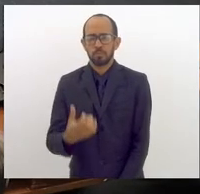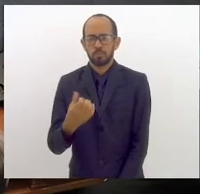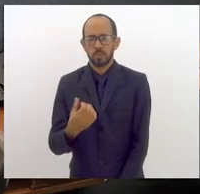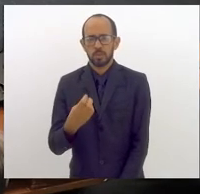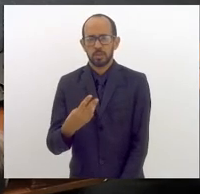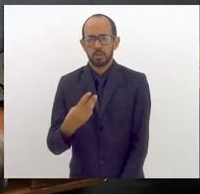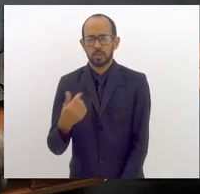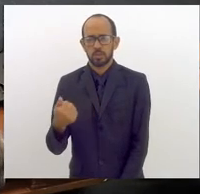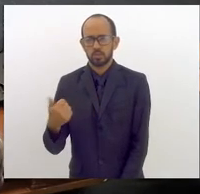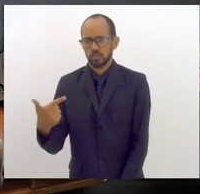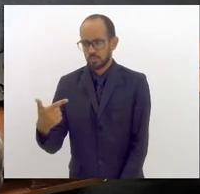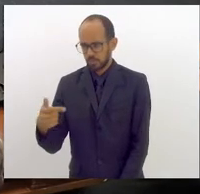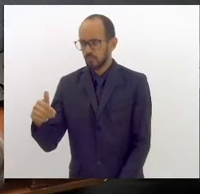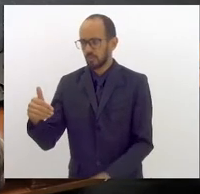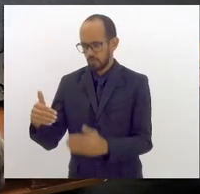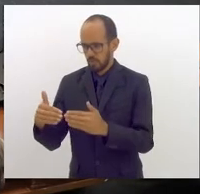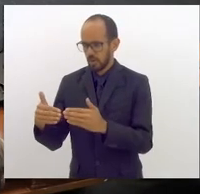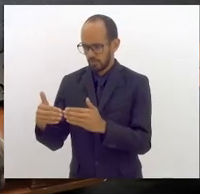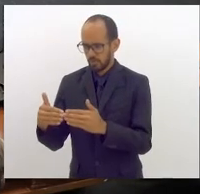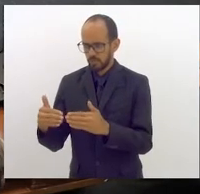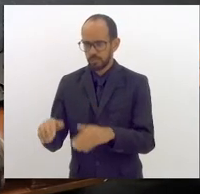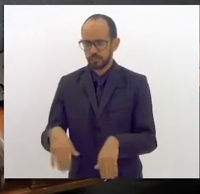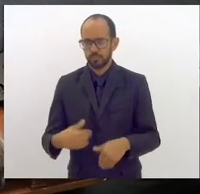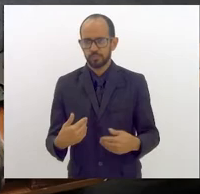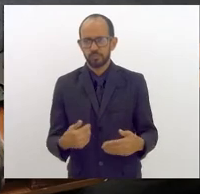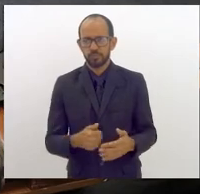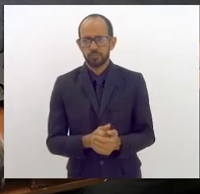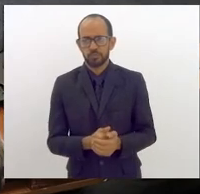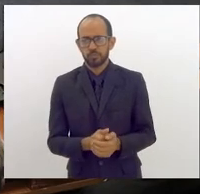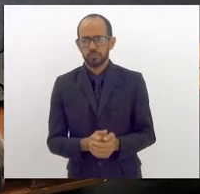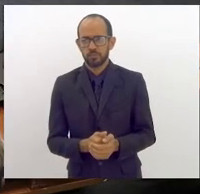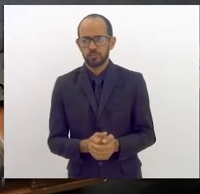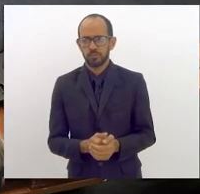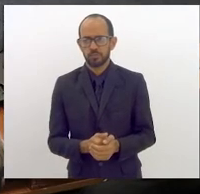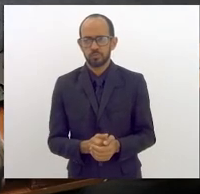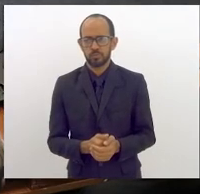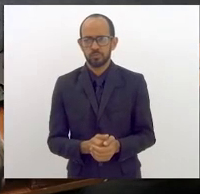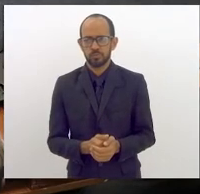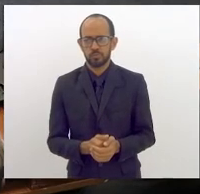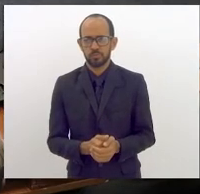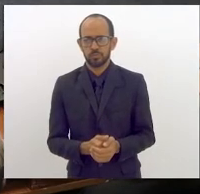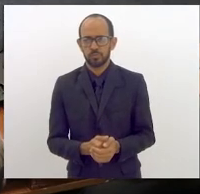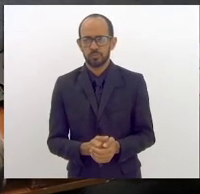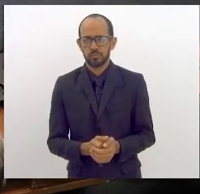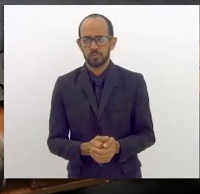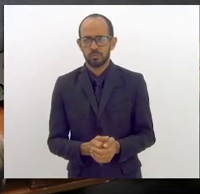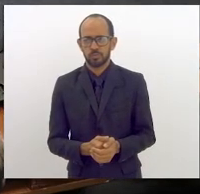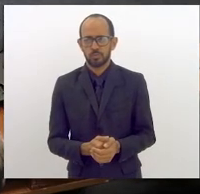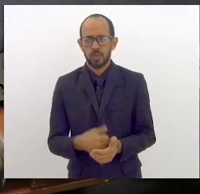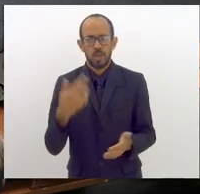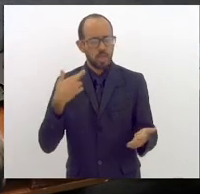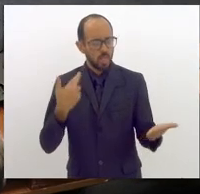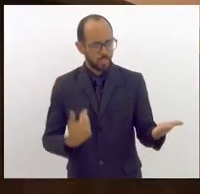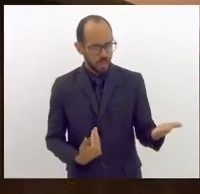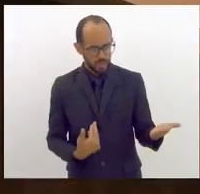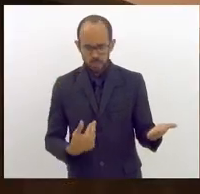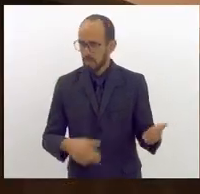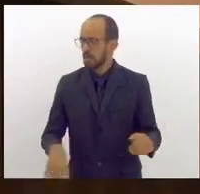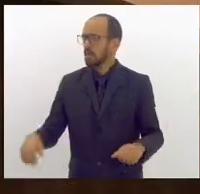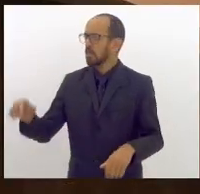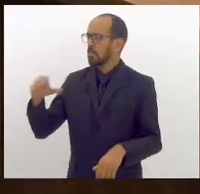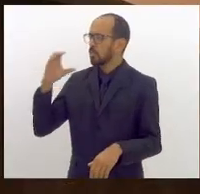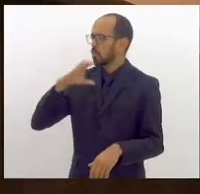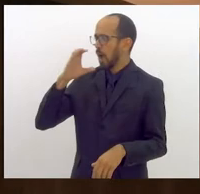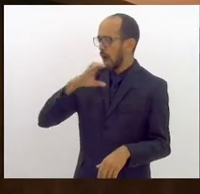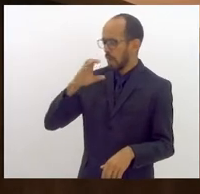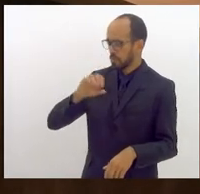Ok último projeto da pauta 6312 Deputado Samuel favorável deputada Renato o presidente